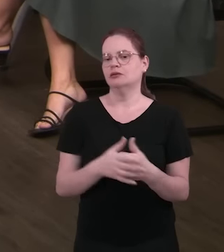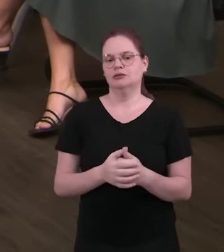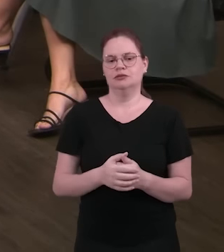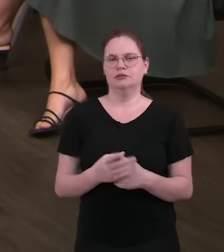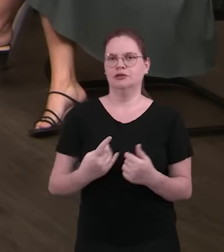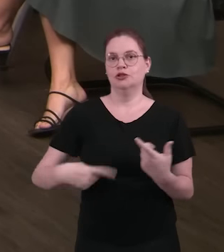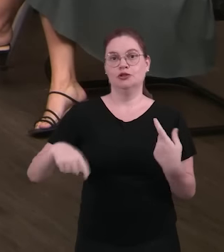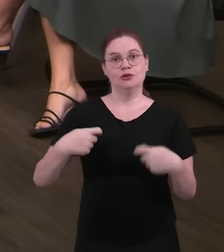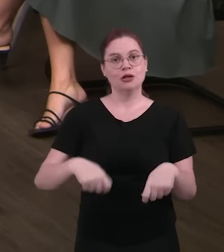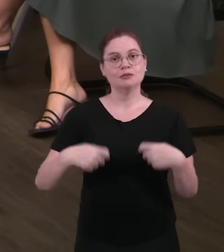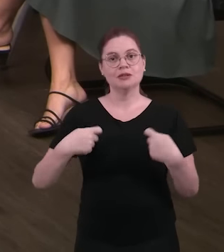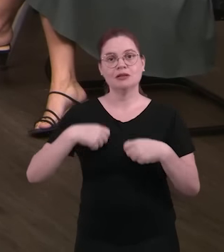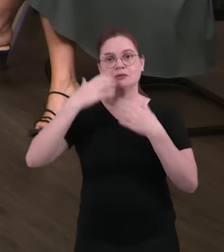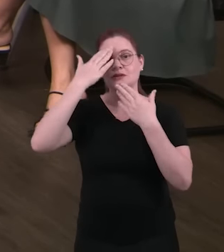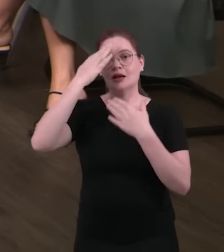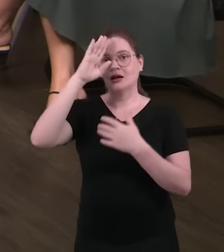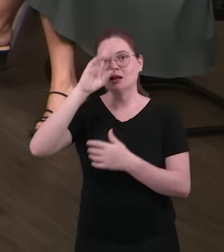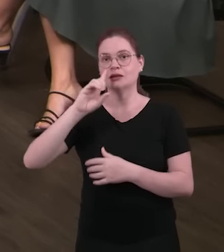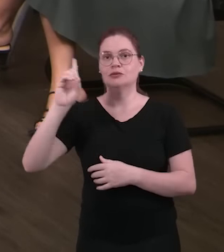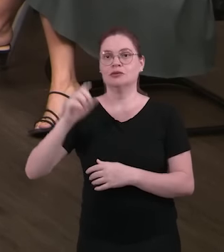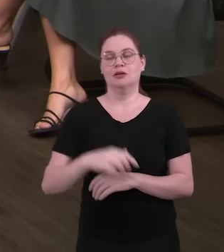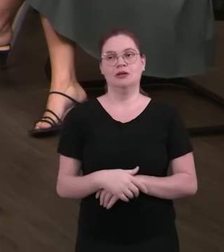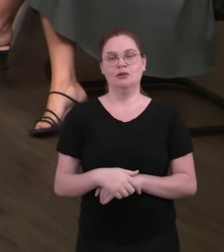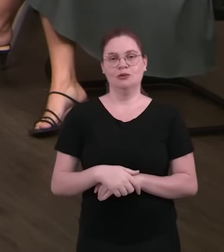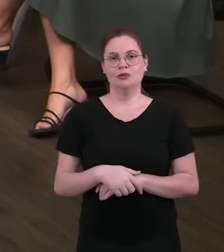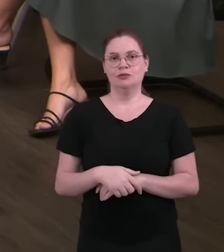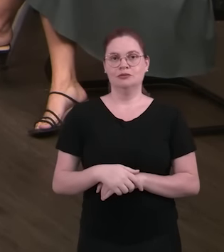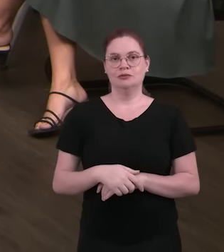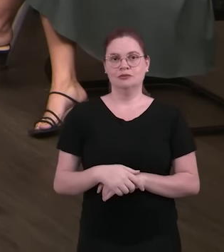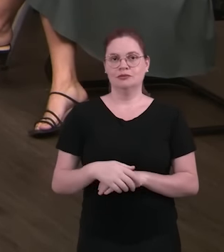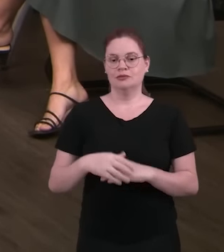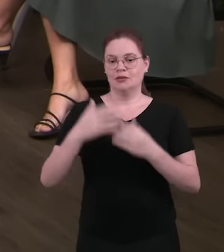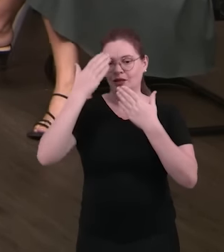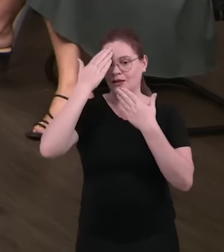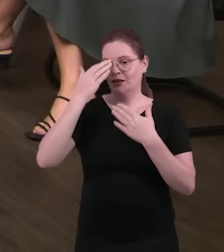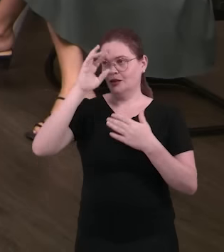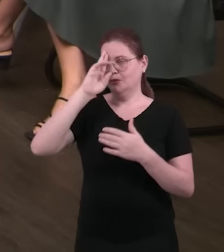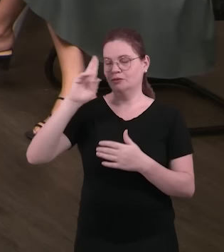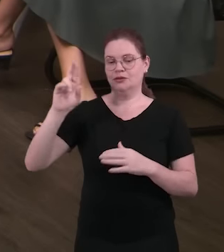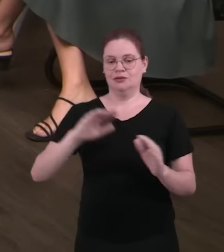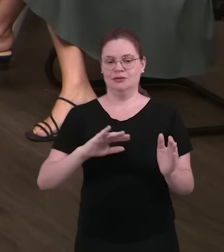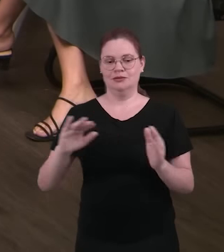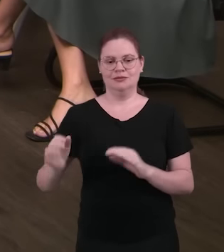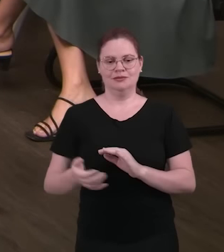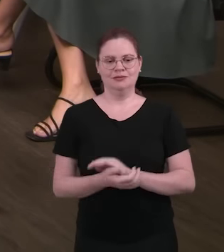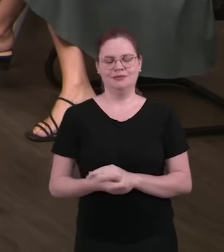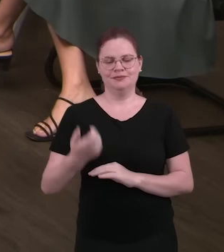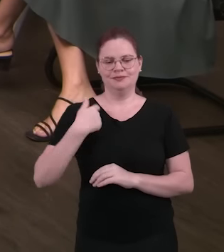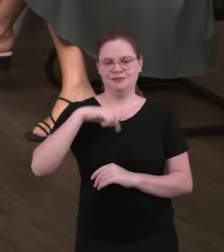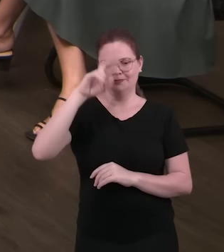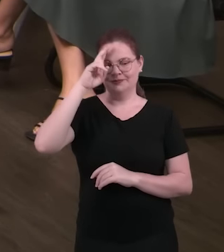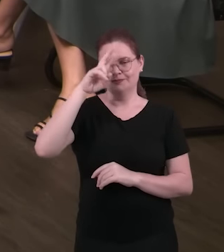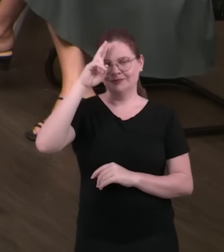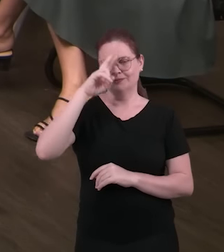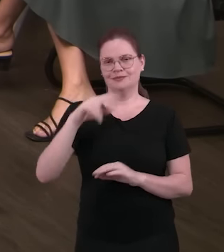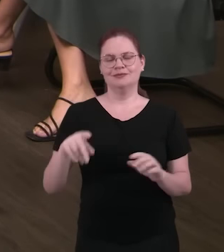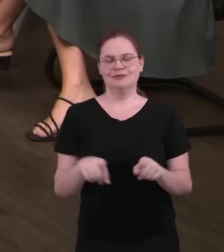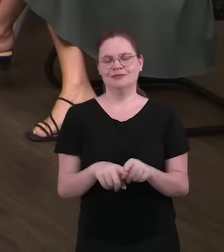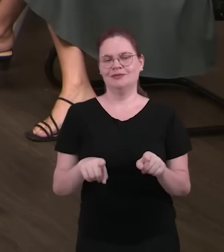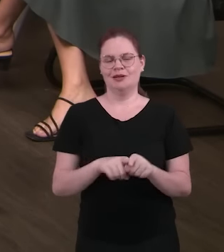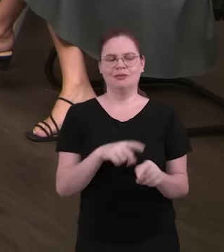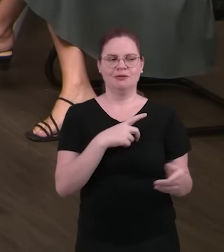Nós devemos ser gratos ao Senhor. Nossa gratidão é com Ele. Amém. Eu lembro, Tarcísio, e é